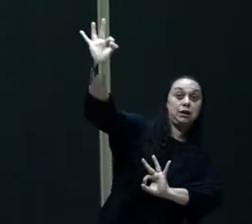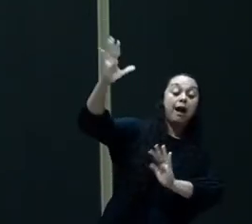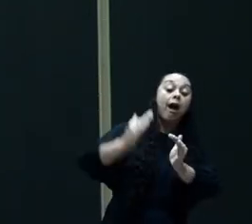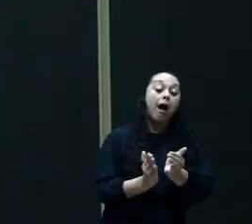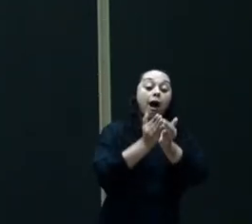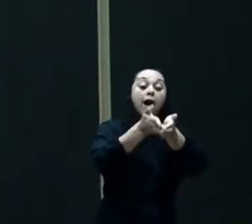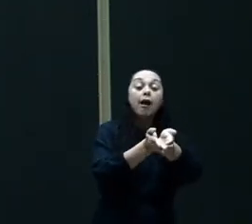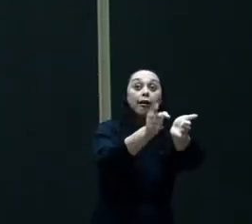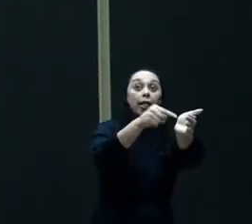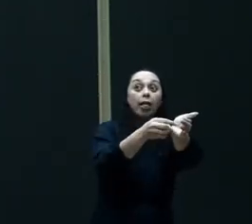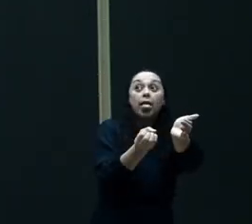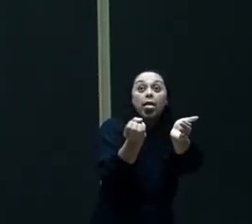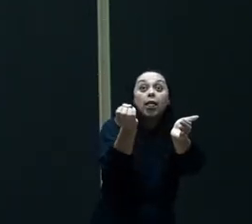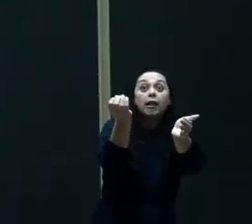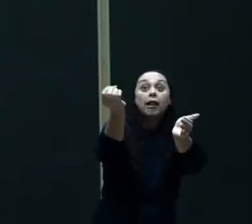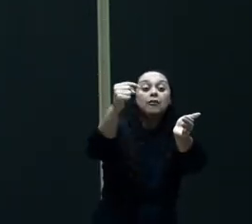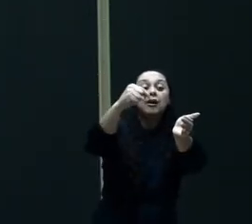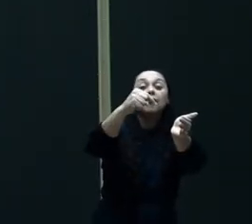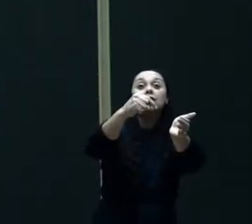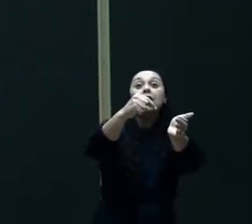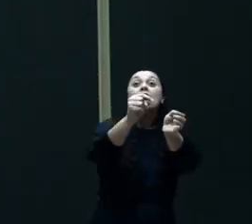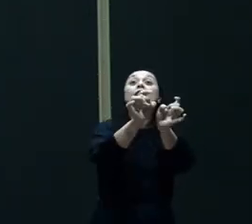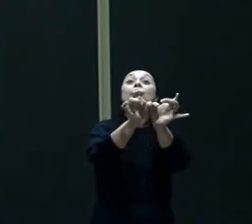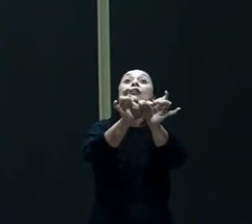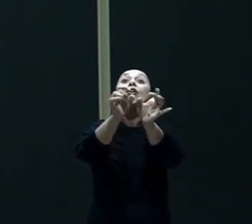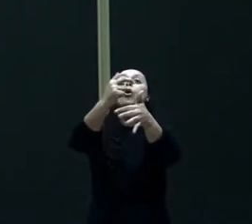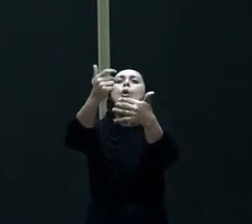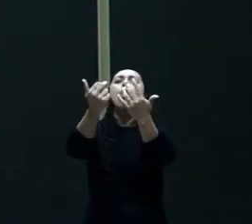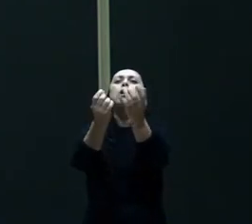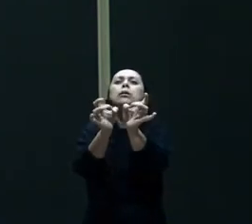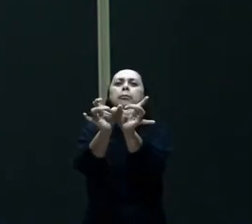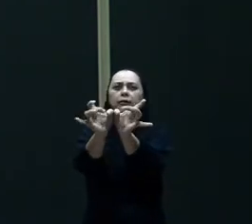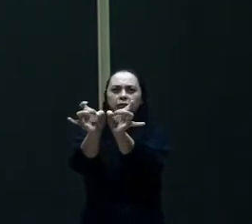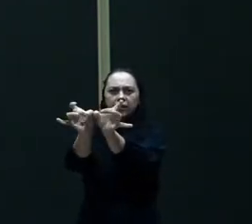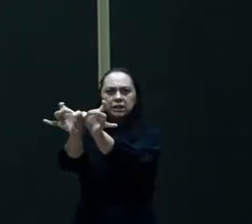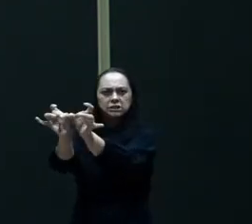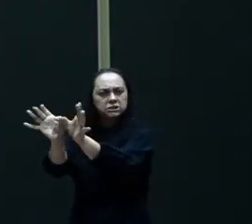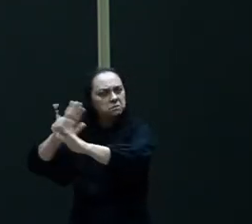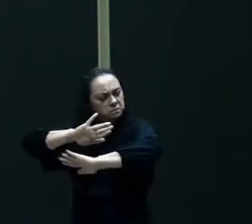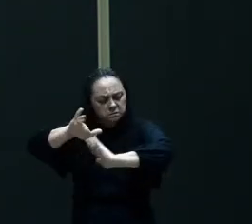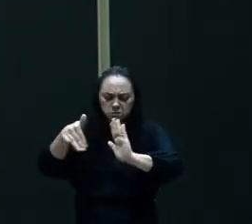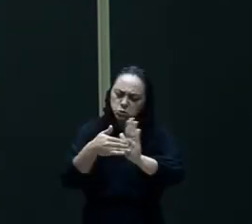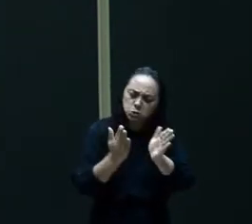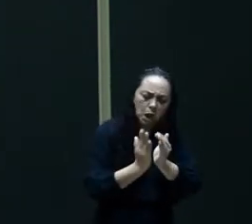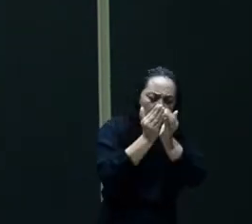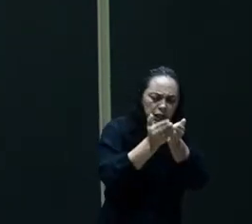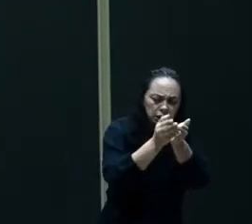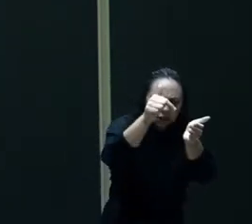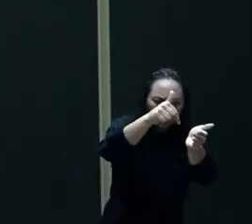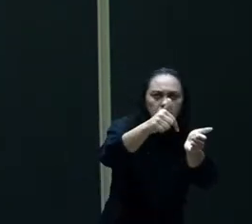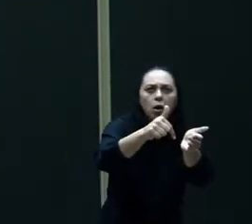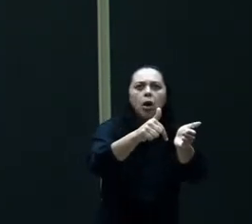venda para aproveitar a viagem escolta tudo ali para segurar